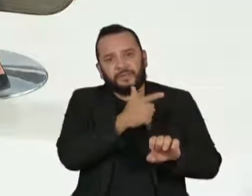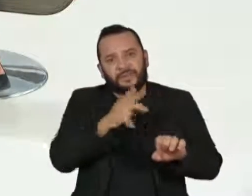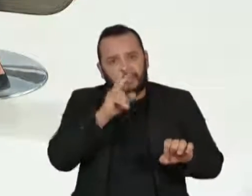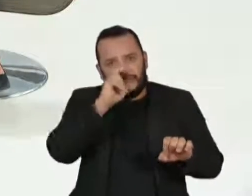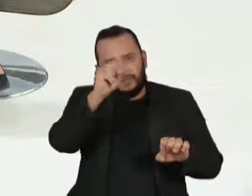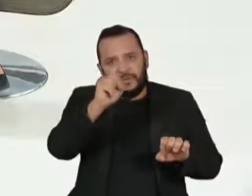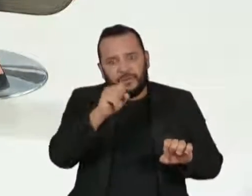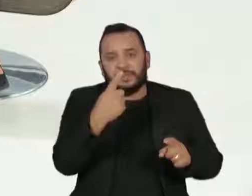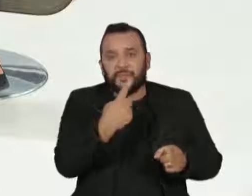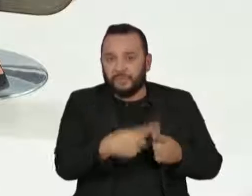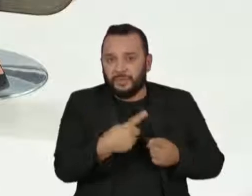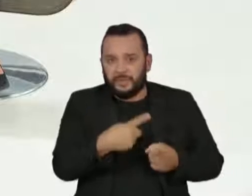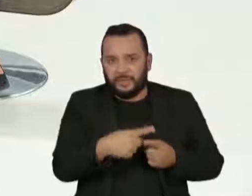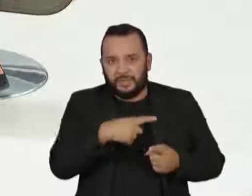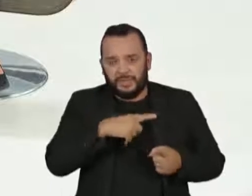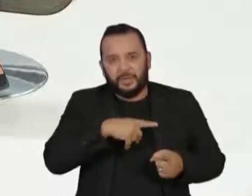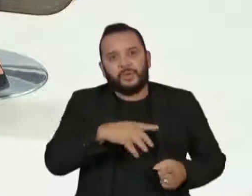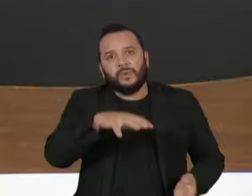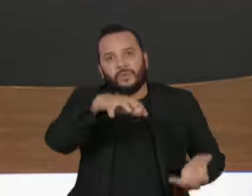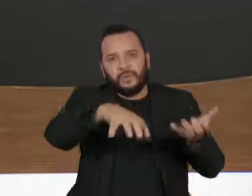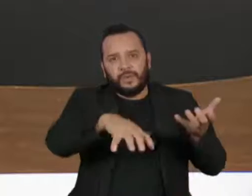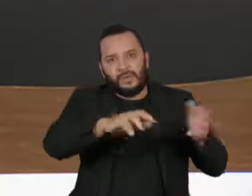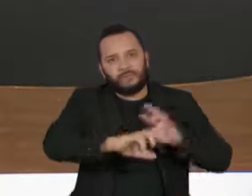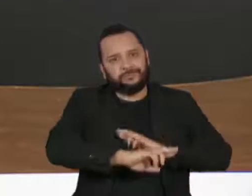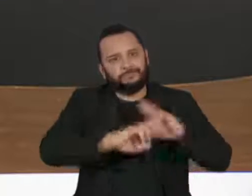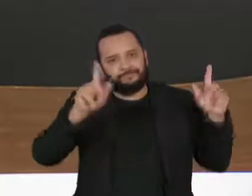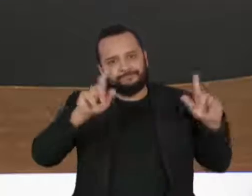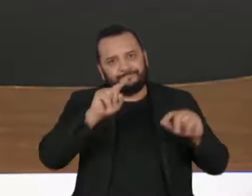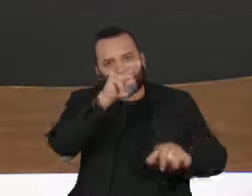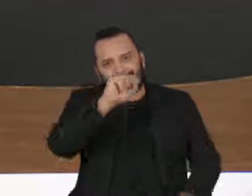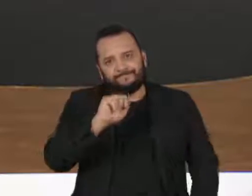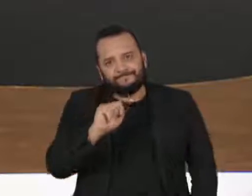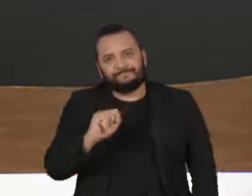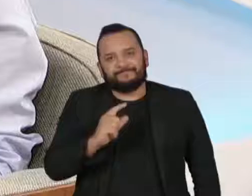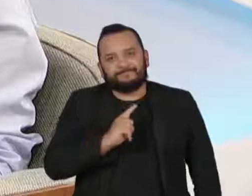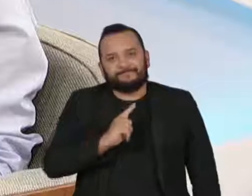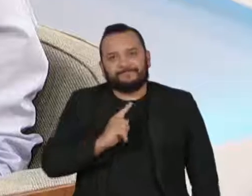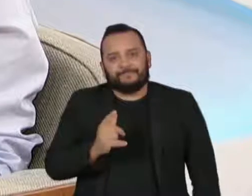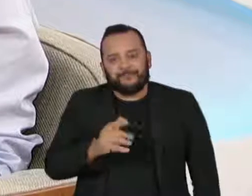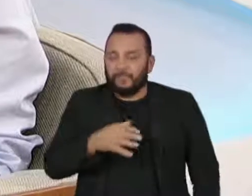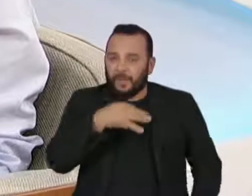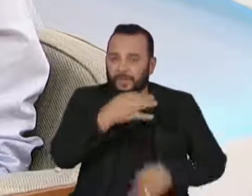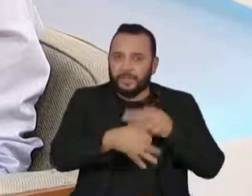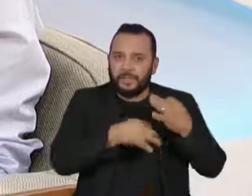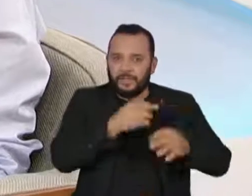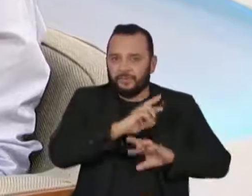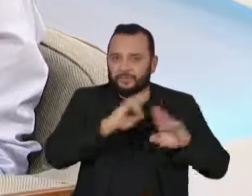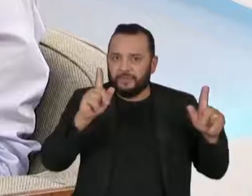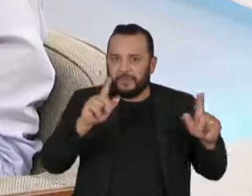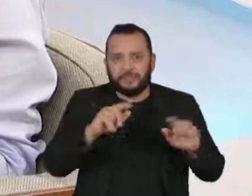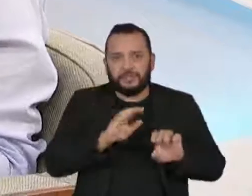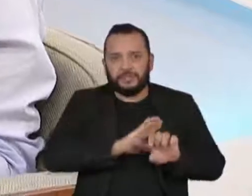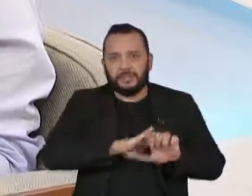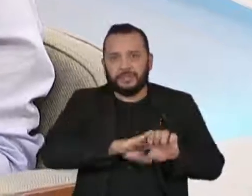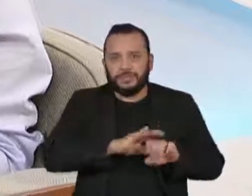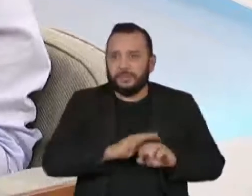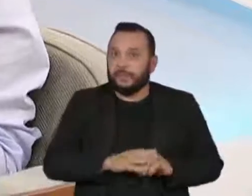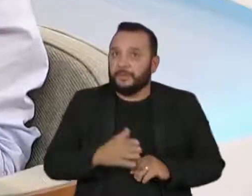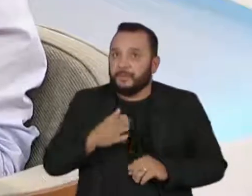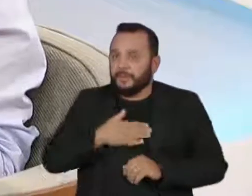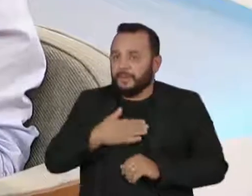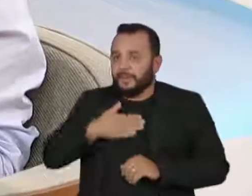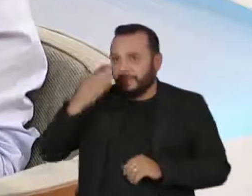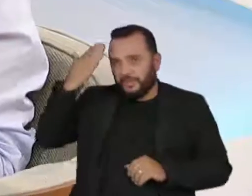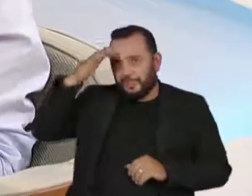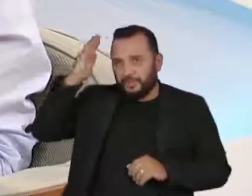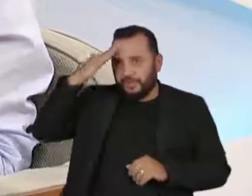pela discrepância ideológica que existe em relação ao parlamento que foi eleito? Eu acho que, essa é a minha leitura, né? Eu